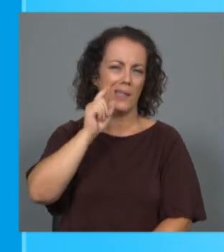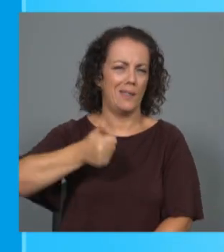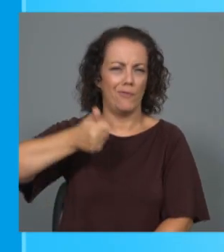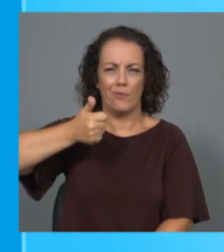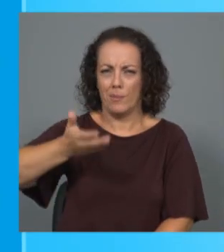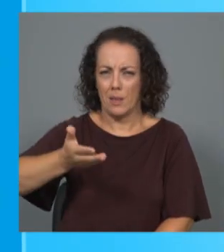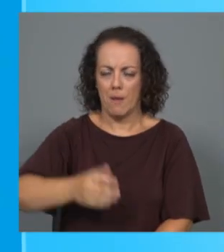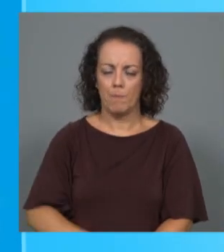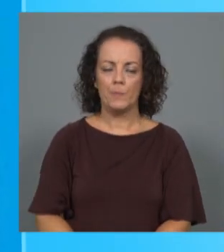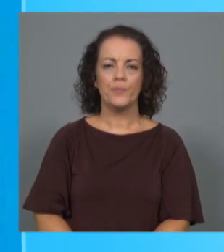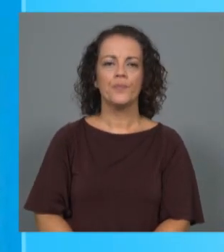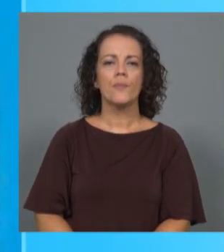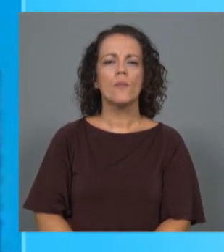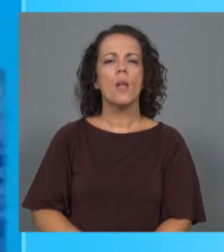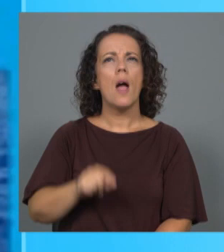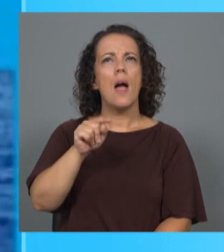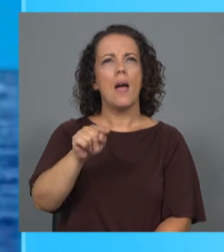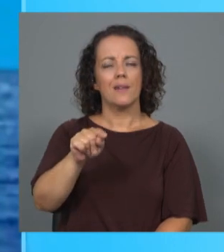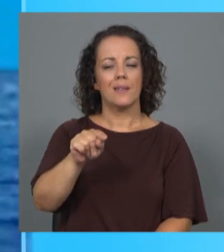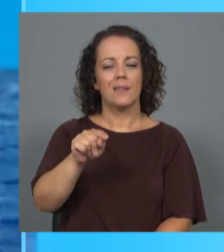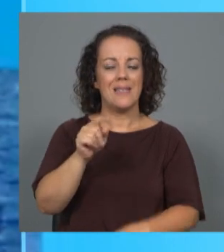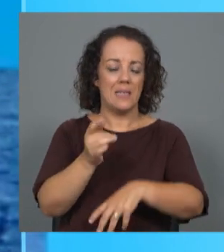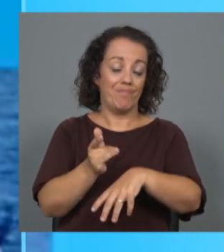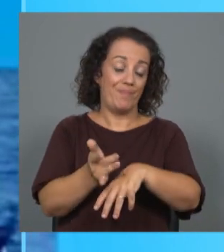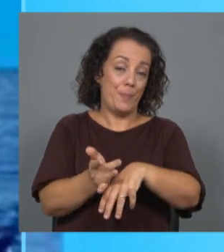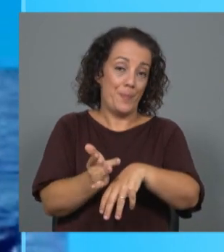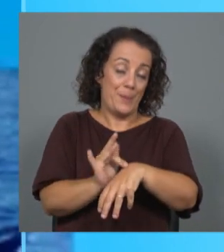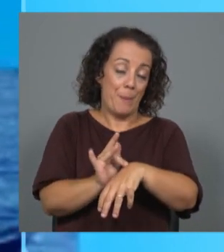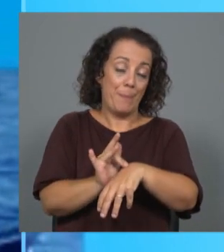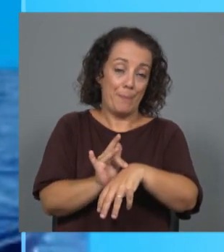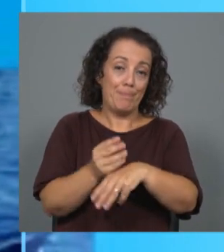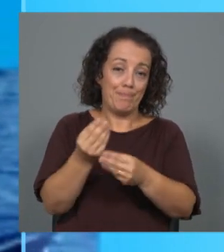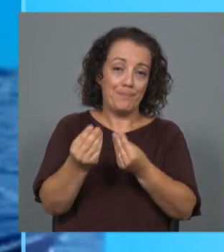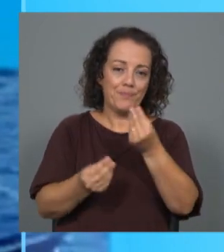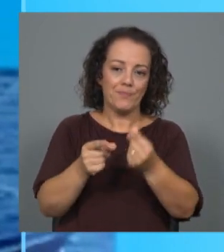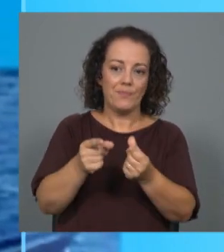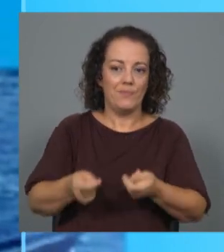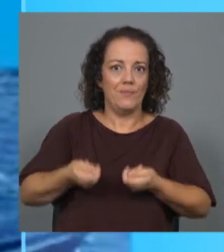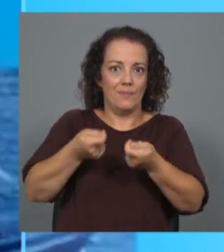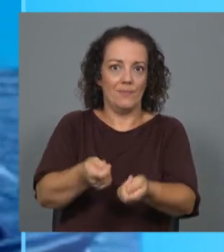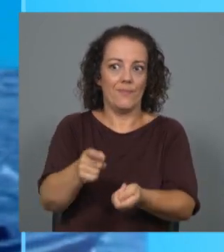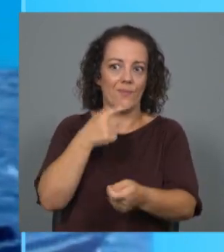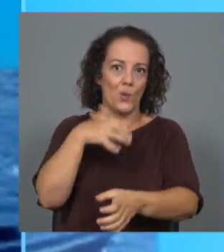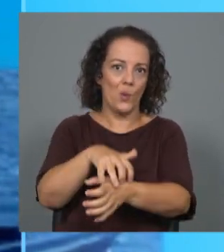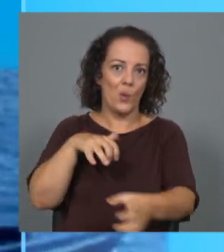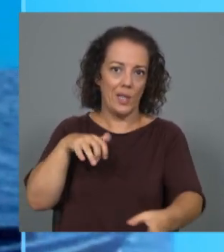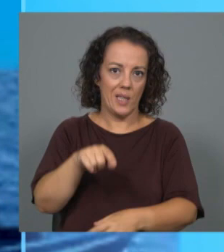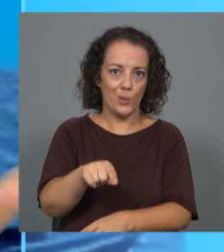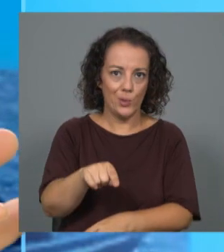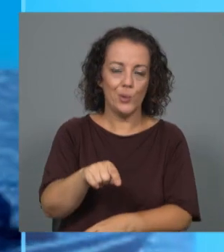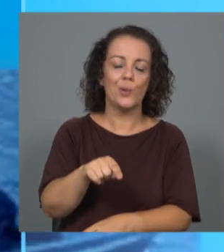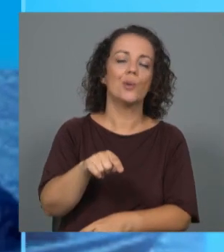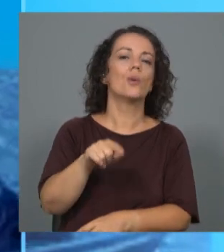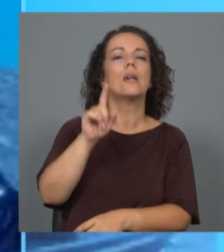É o resultado, esta sensibilidade que irá estar presente também, esta aposta neste Congresso Missionário, resulta de uma